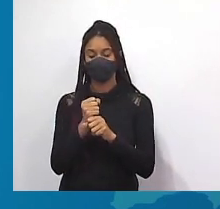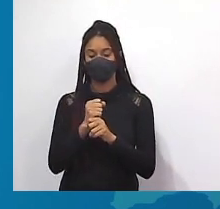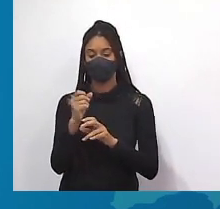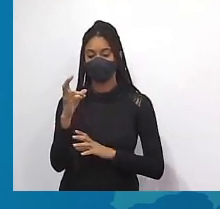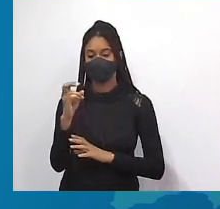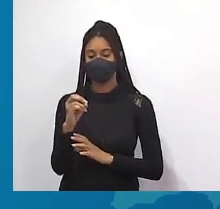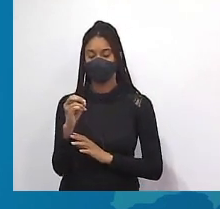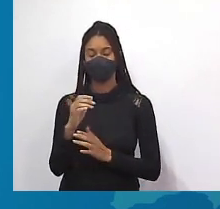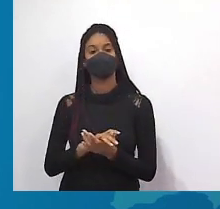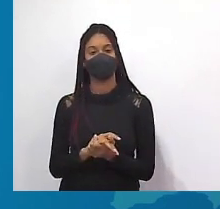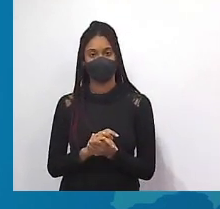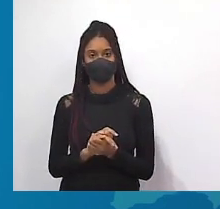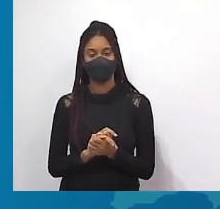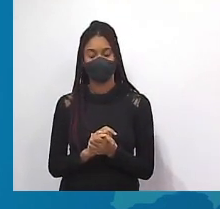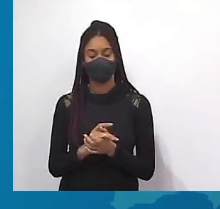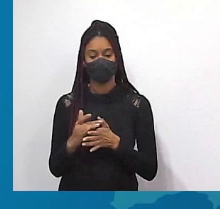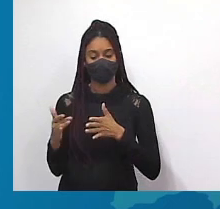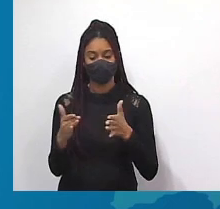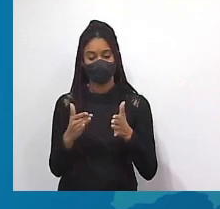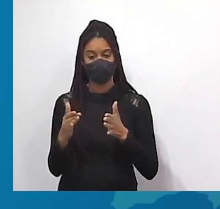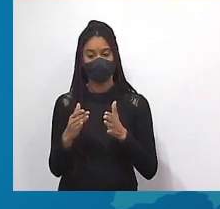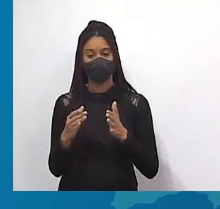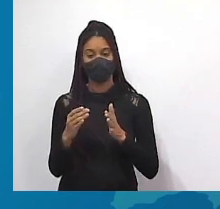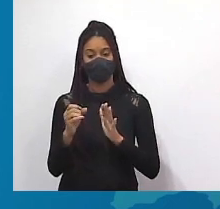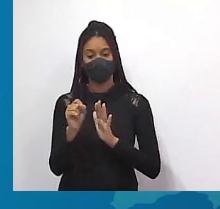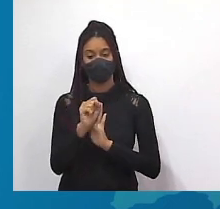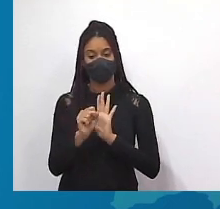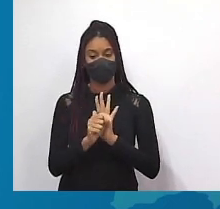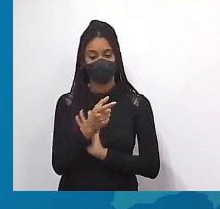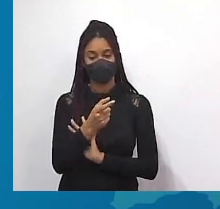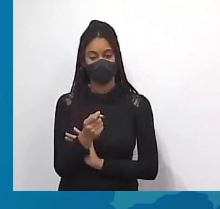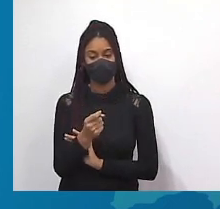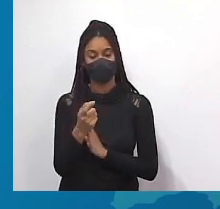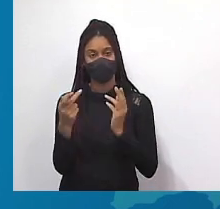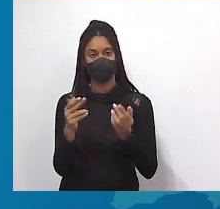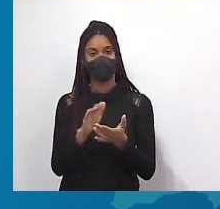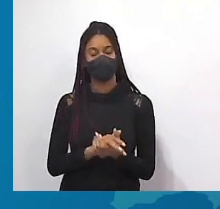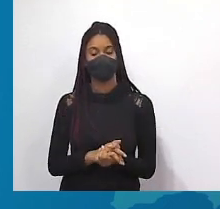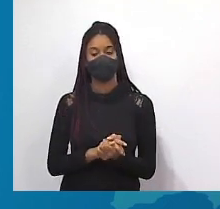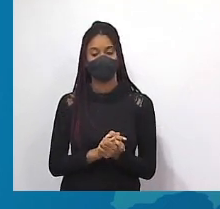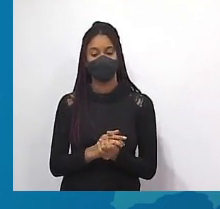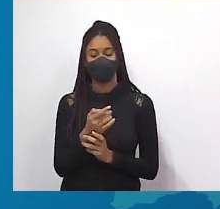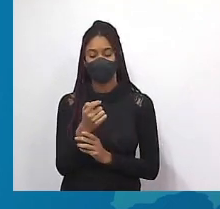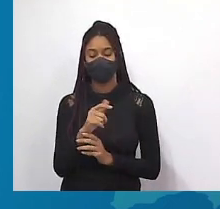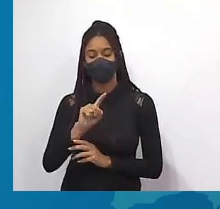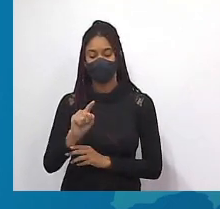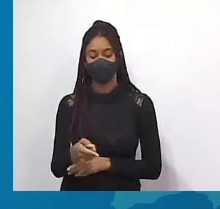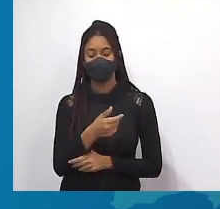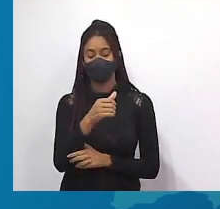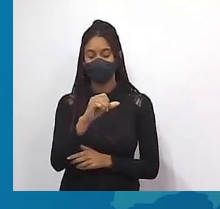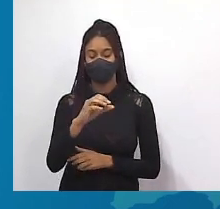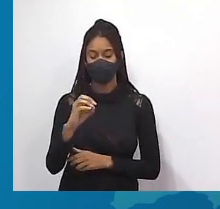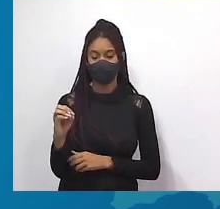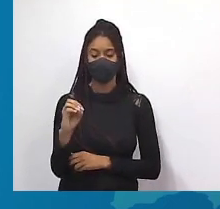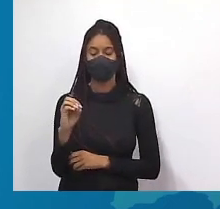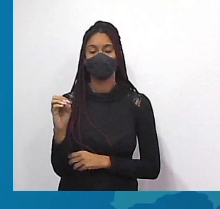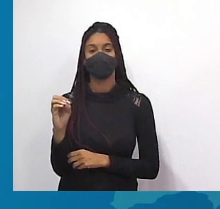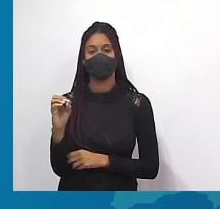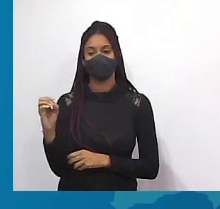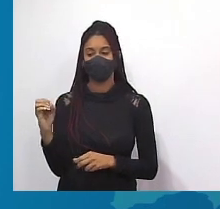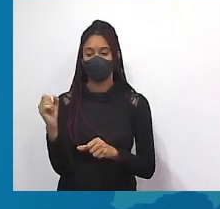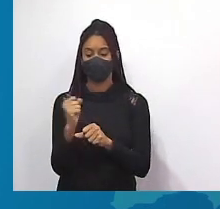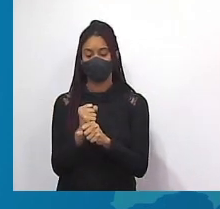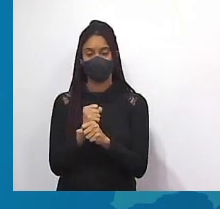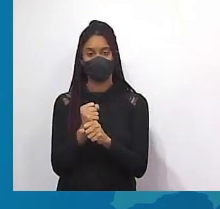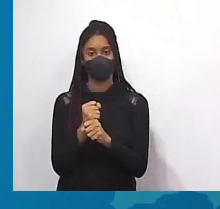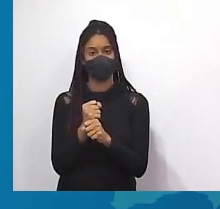XX, durante o século XX, que se equivalem. Então veja, você tem quase 1.900 anos de